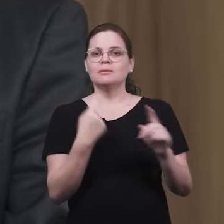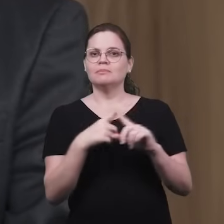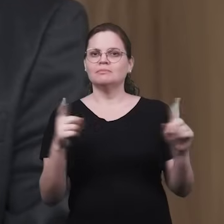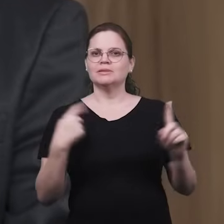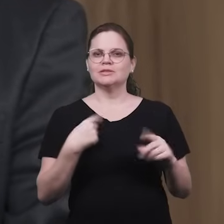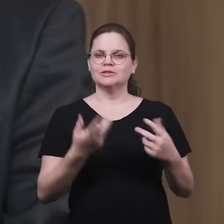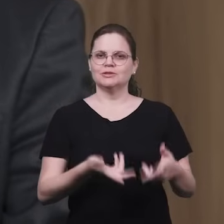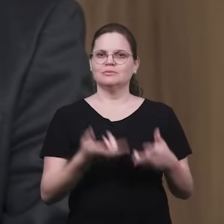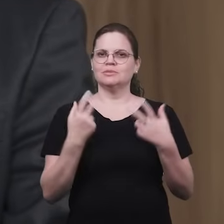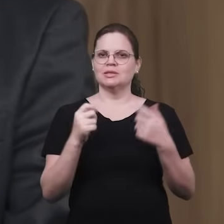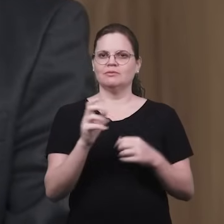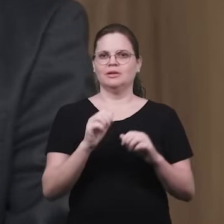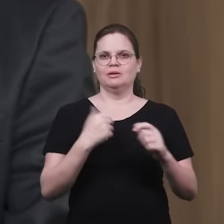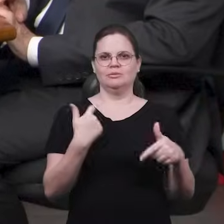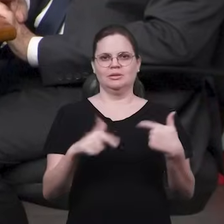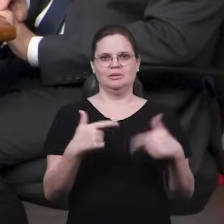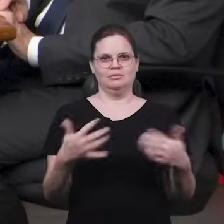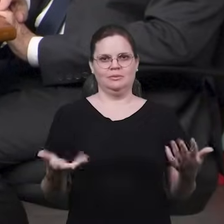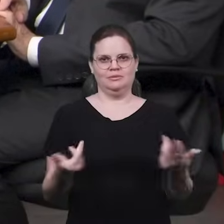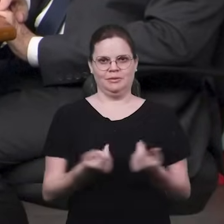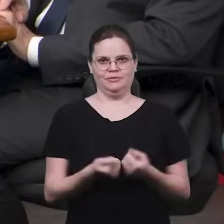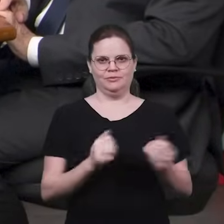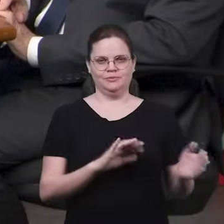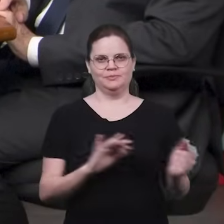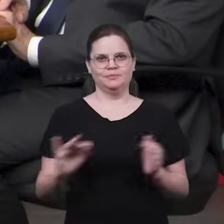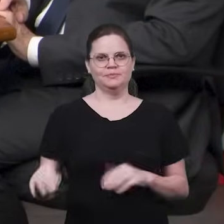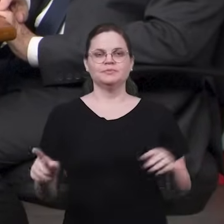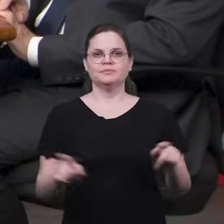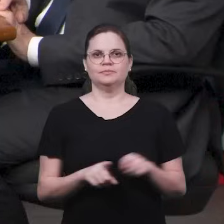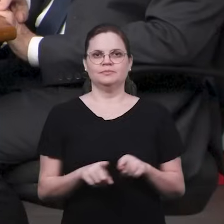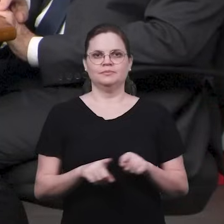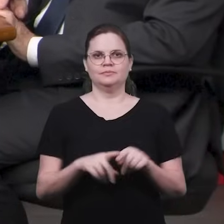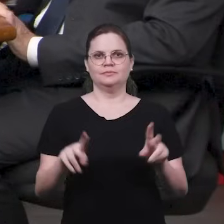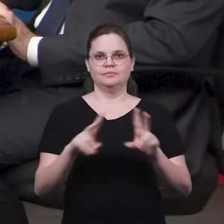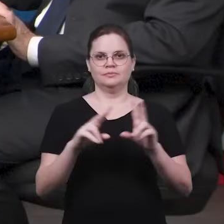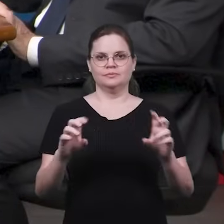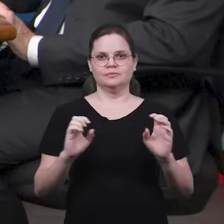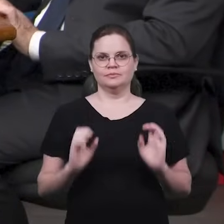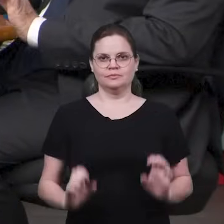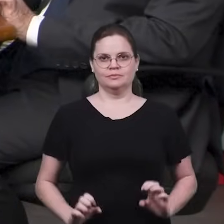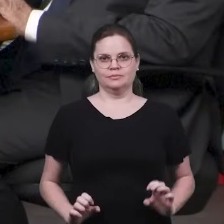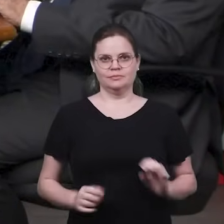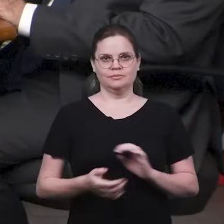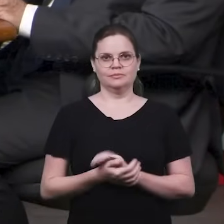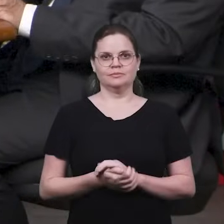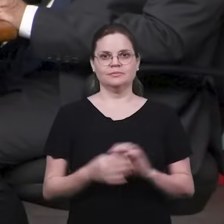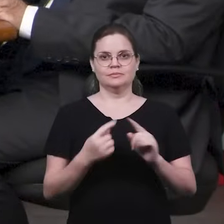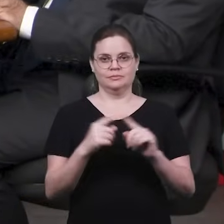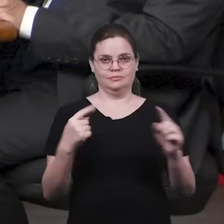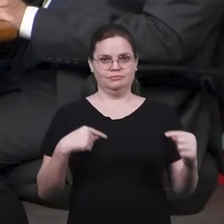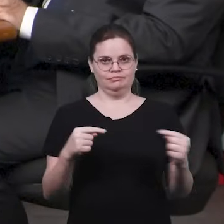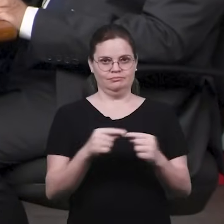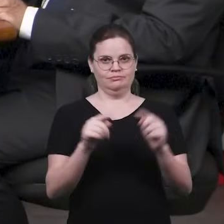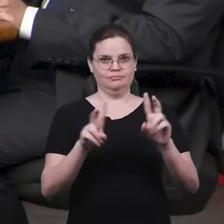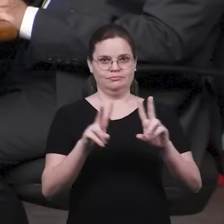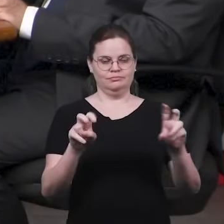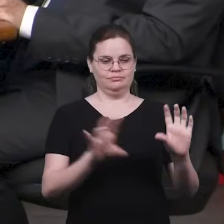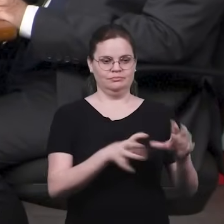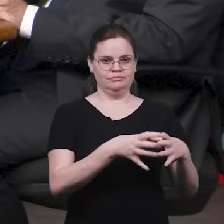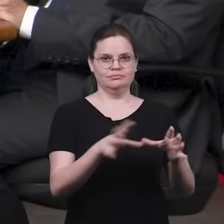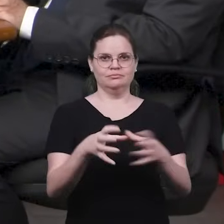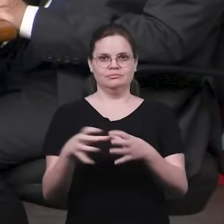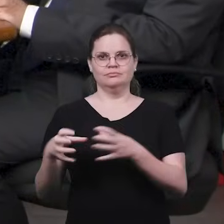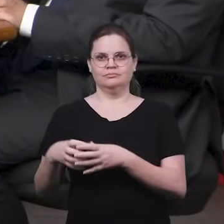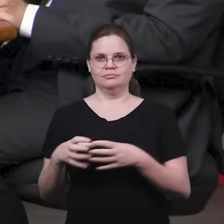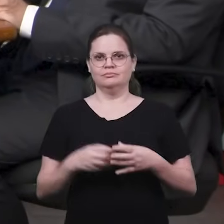nossas igrejas. Verdade. Ainda com relação à ética, com relação às classes, né,